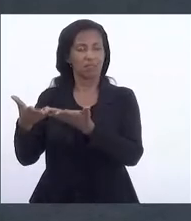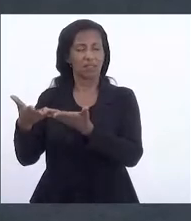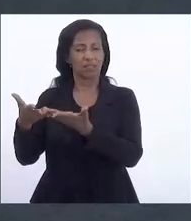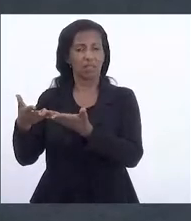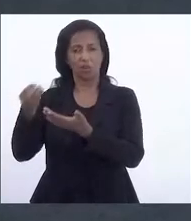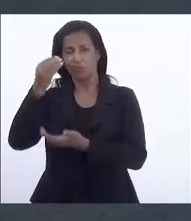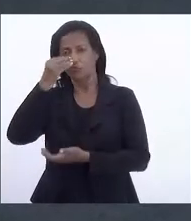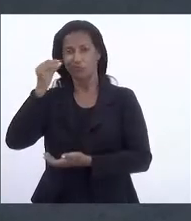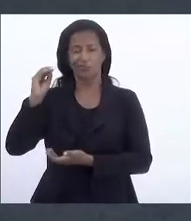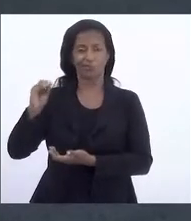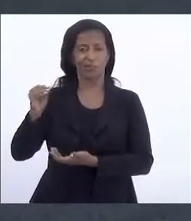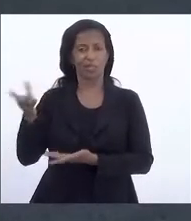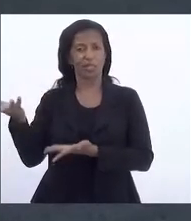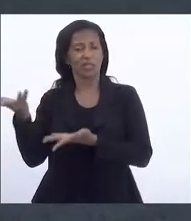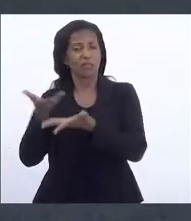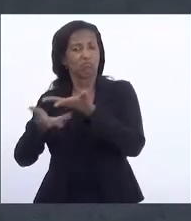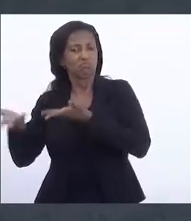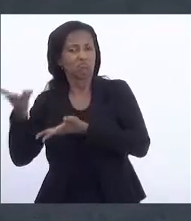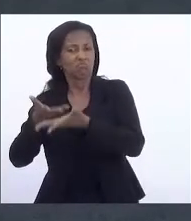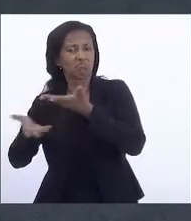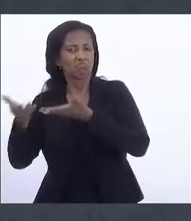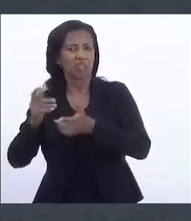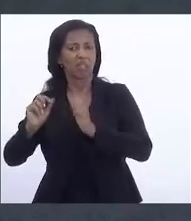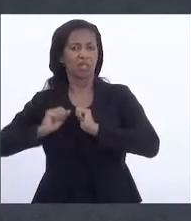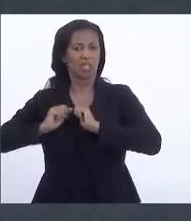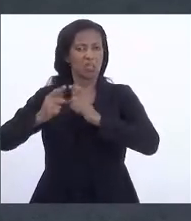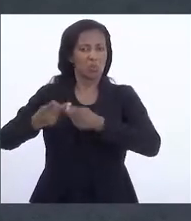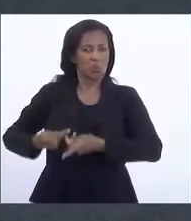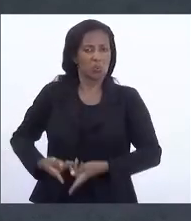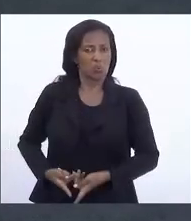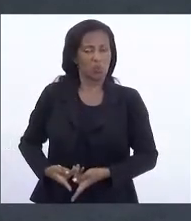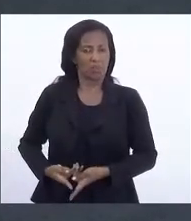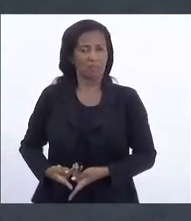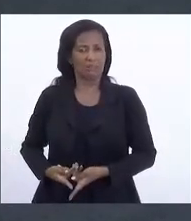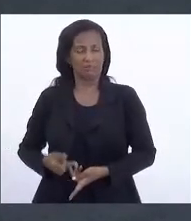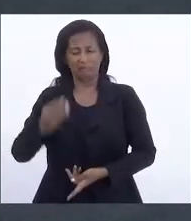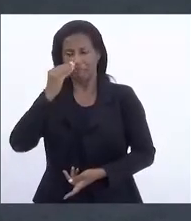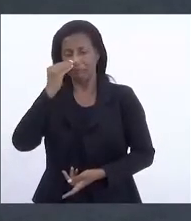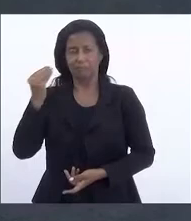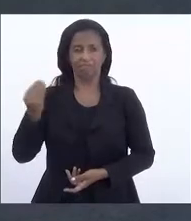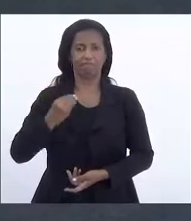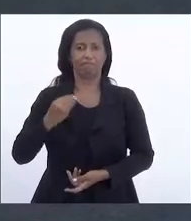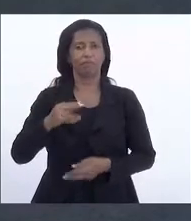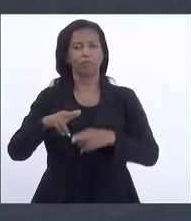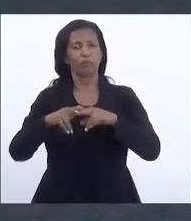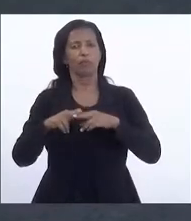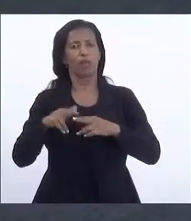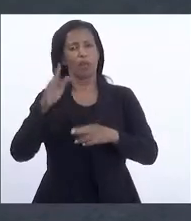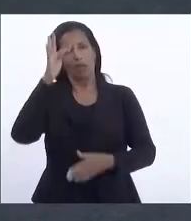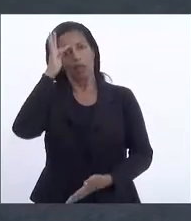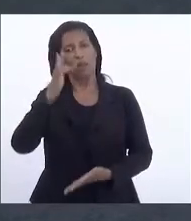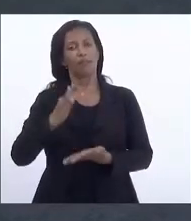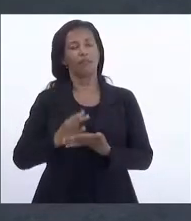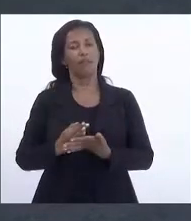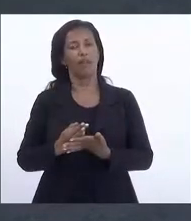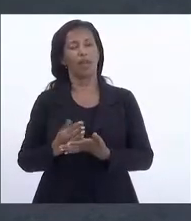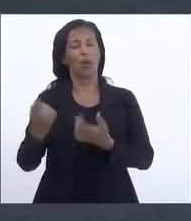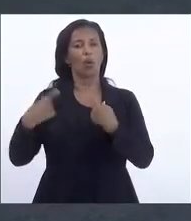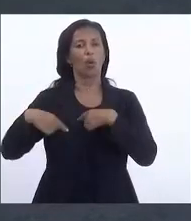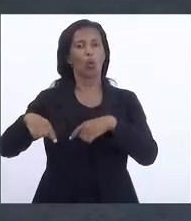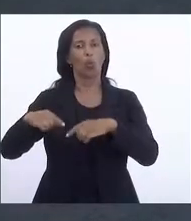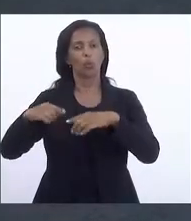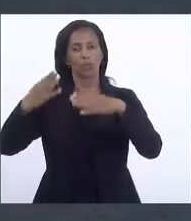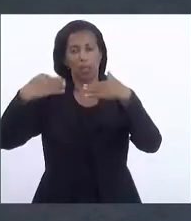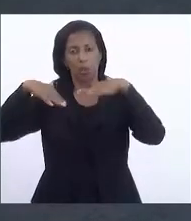e seus participantes têm a sua humanidade negada em razão da sua fé contra as religiões dos orixás,